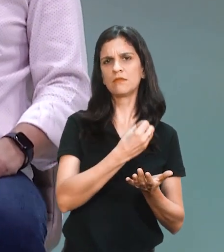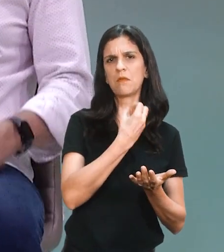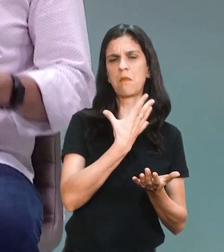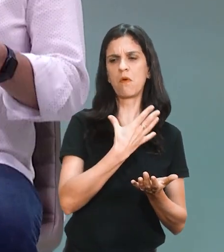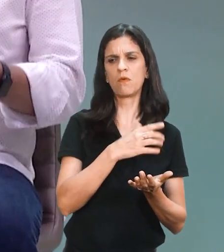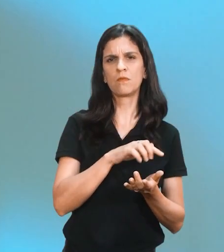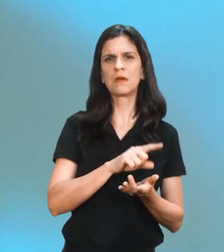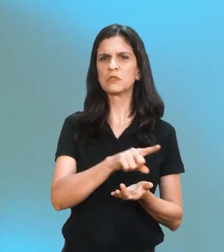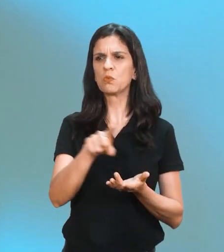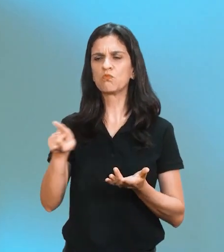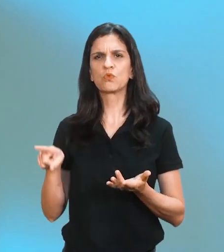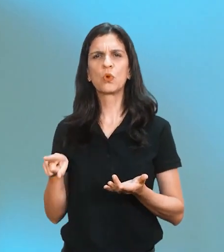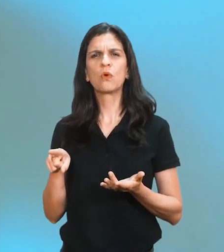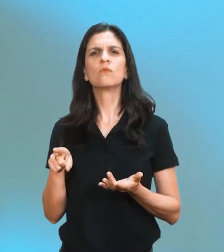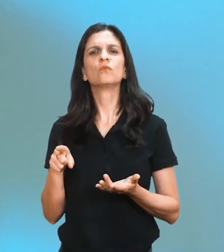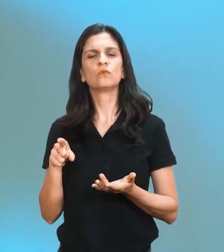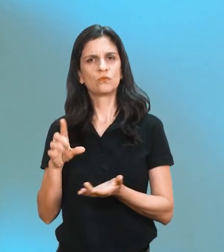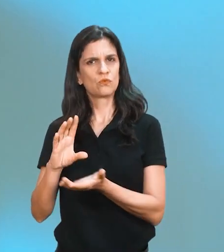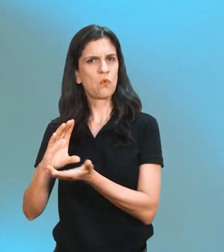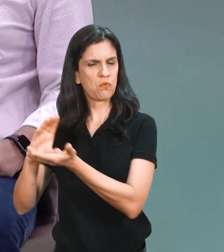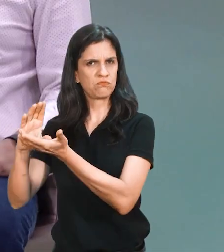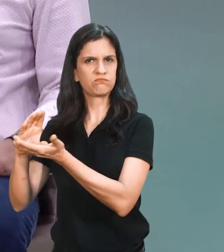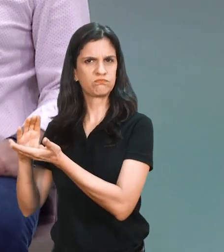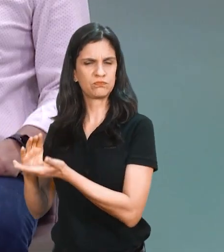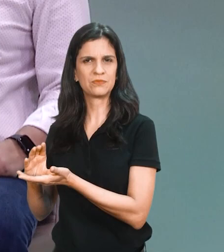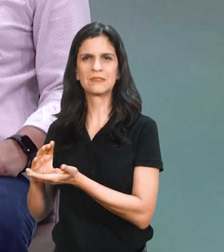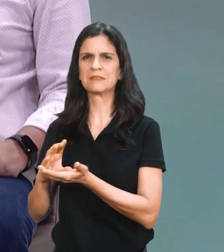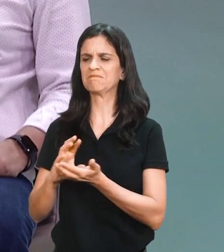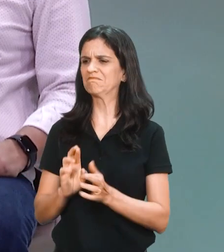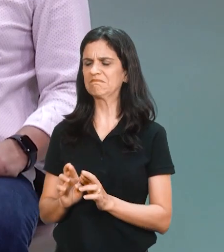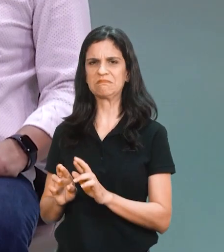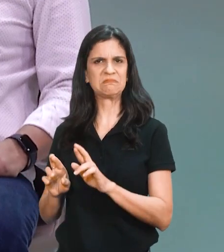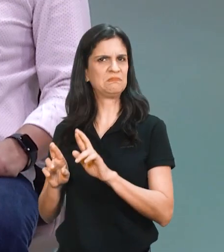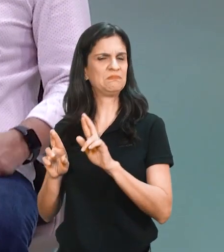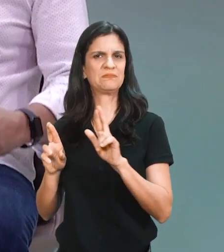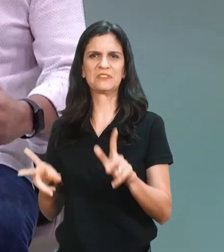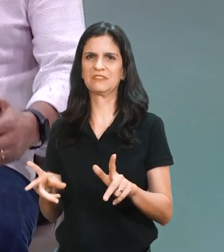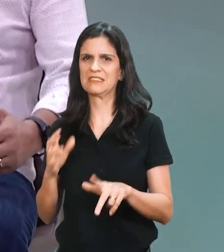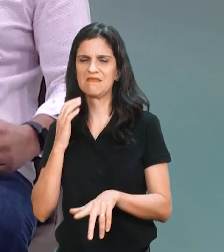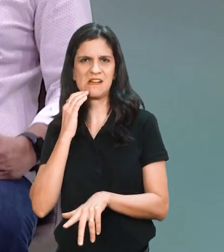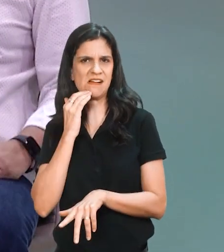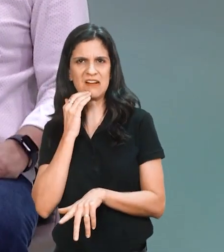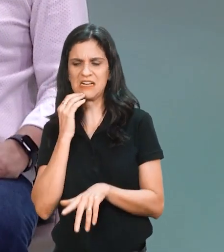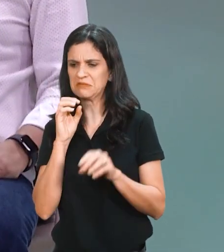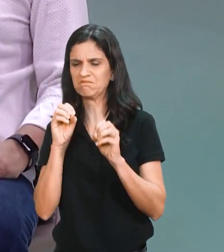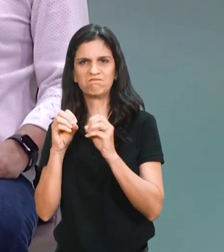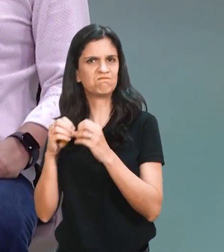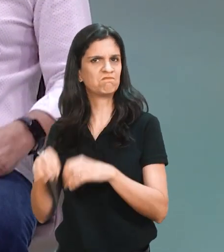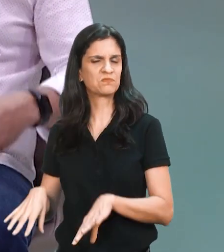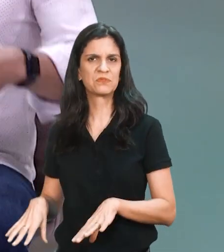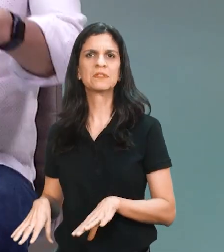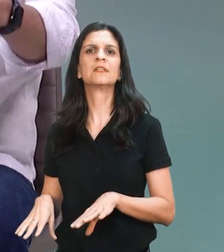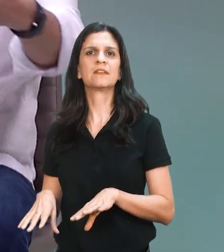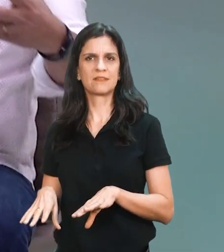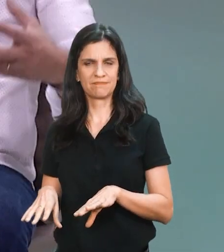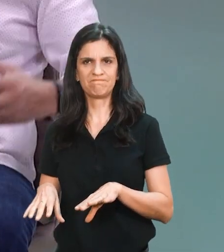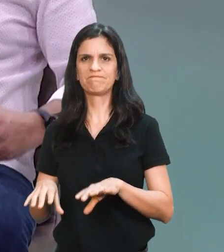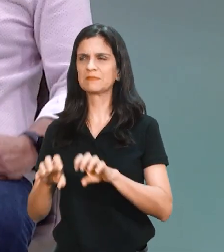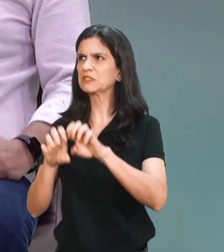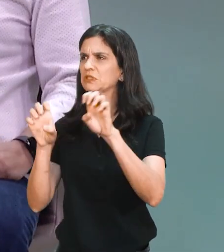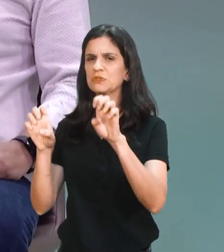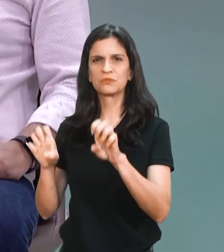as condições de trabalho deles é lamentável, as cadeiras quebradas, condições